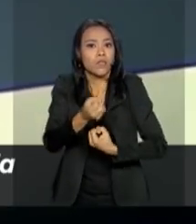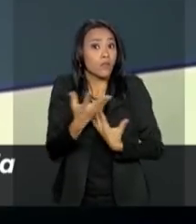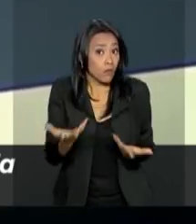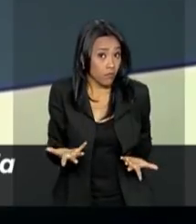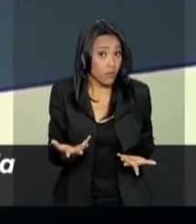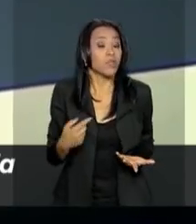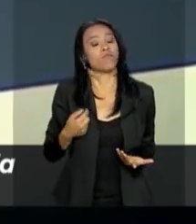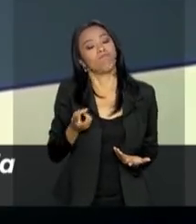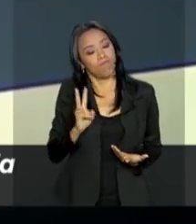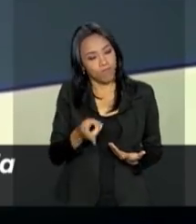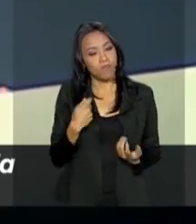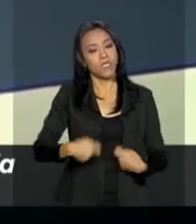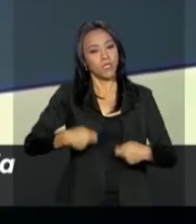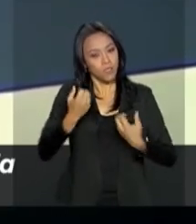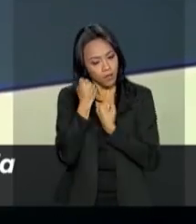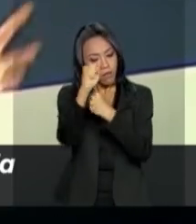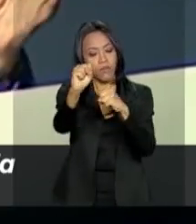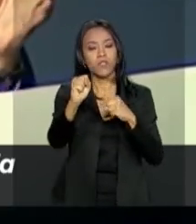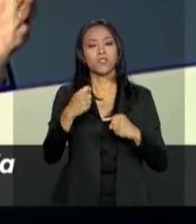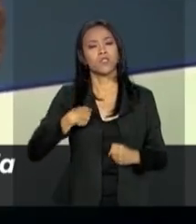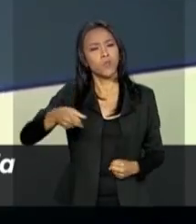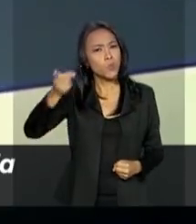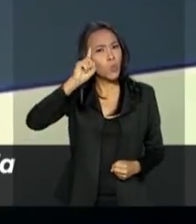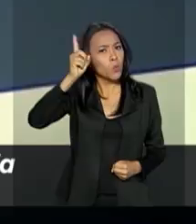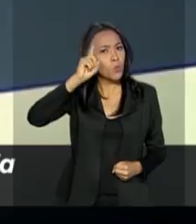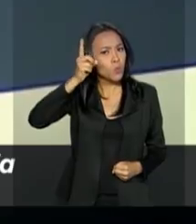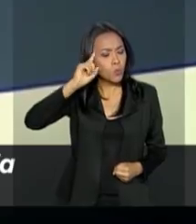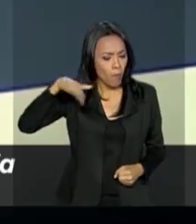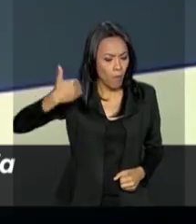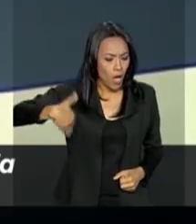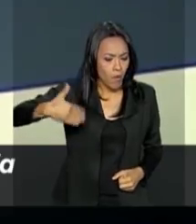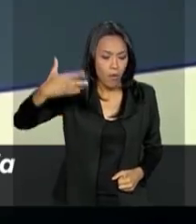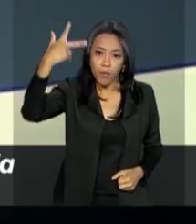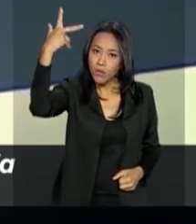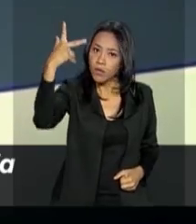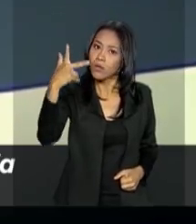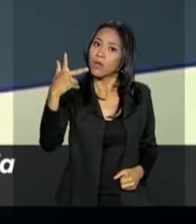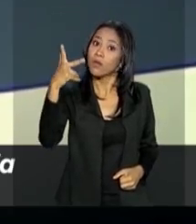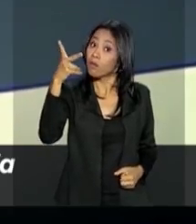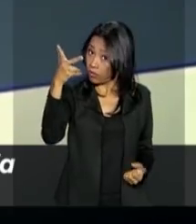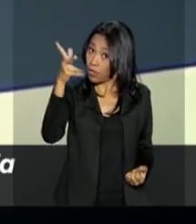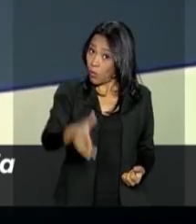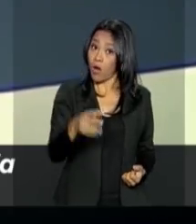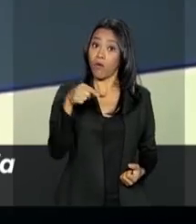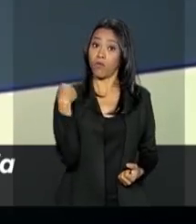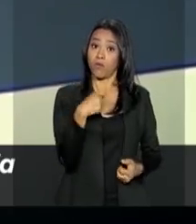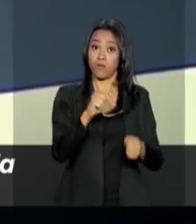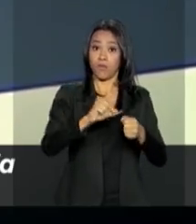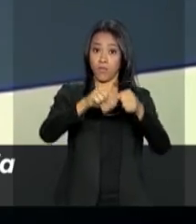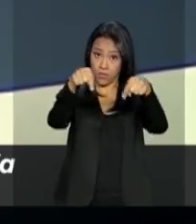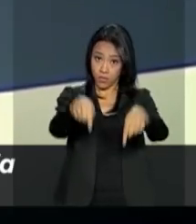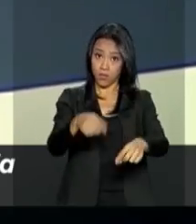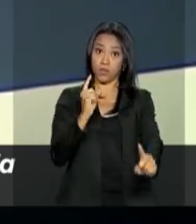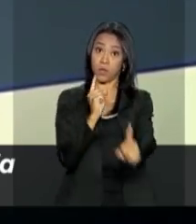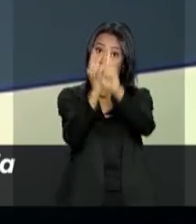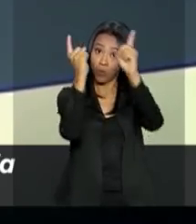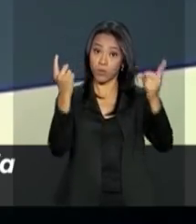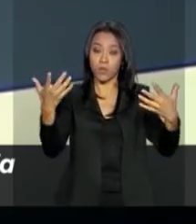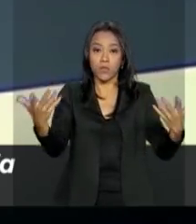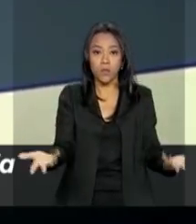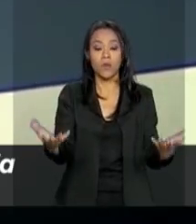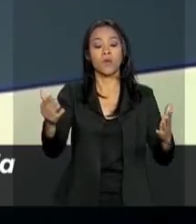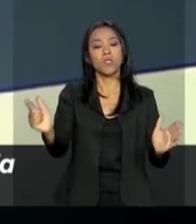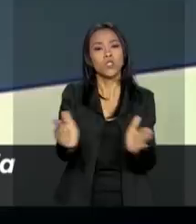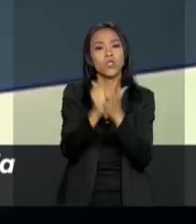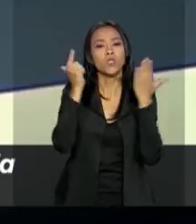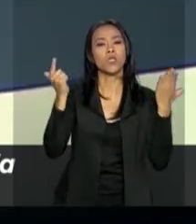defendida e cultivada todos os dias como nós todos estamos fazendo neste momento portanto a imprensa